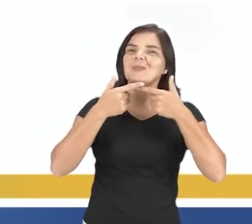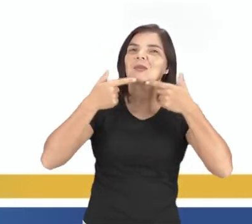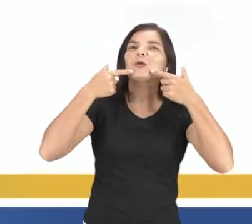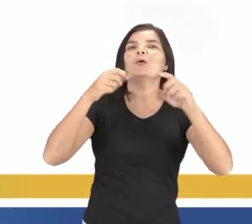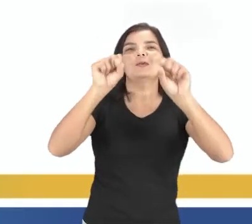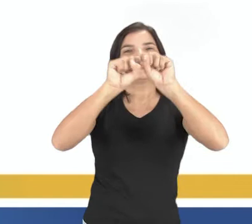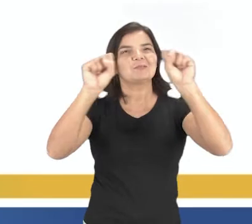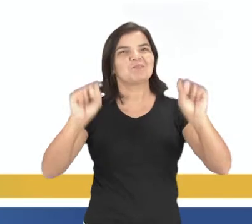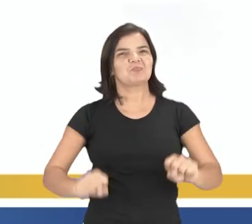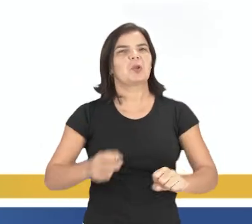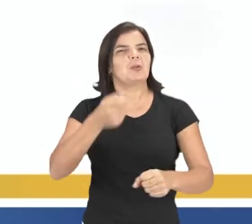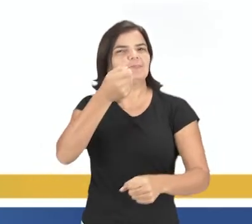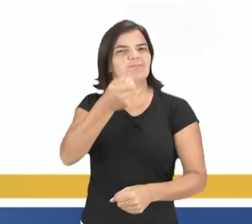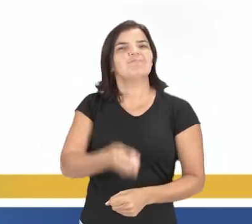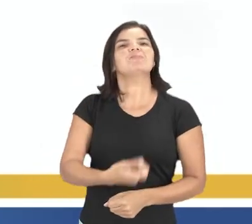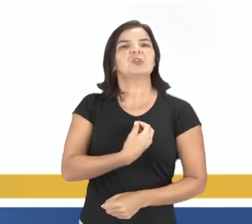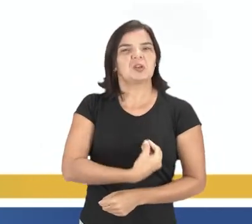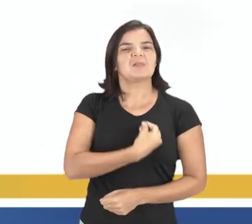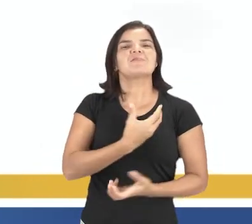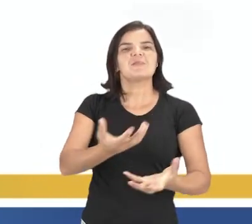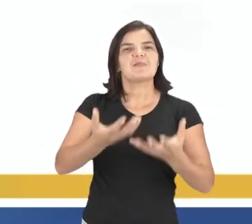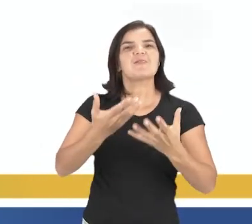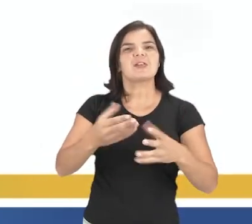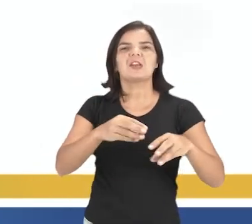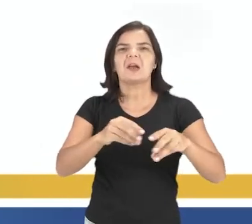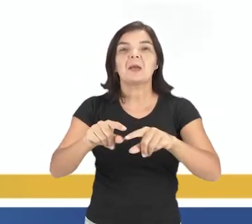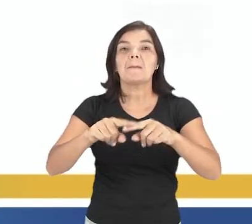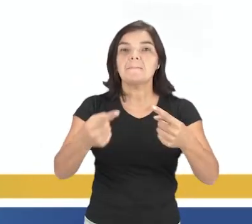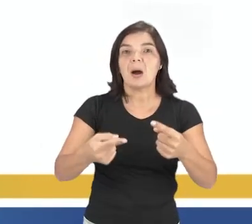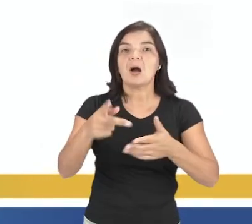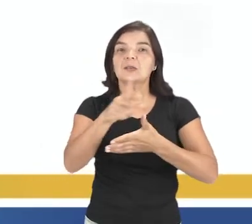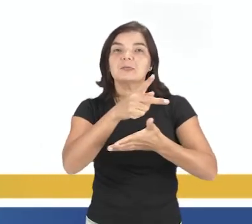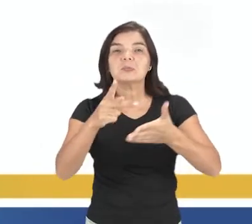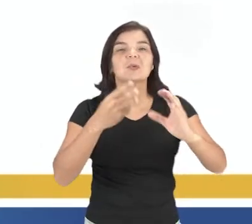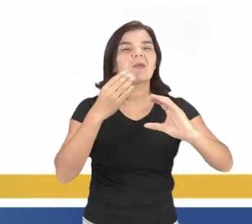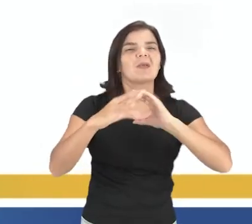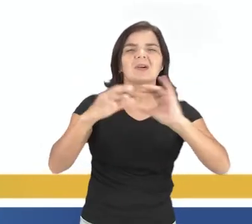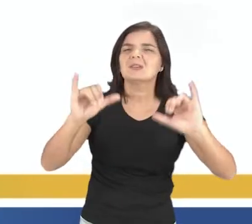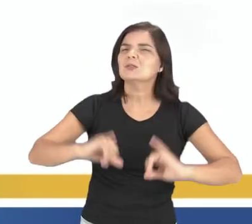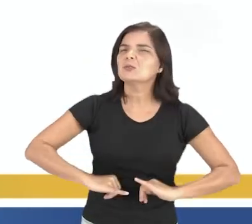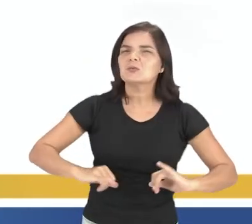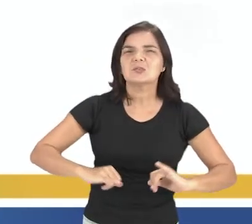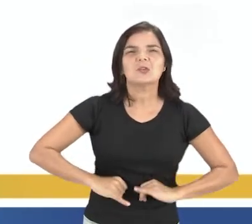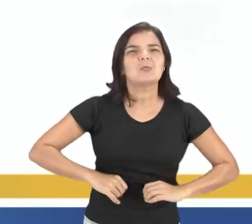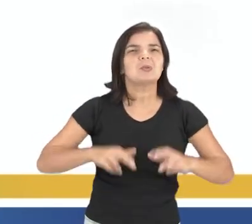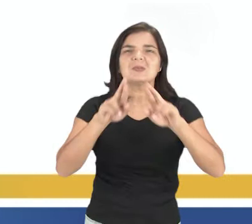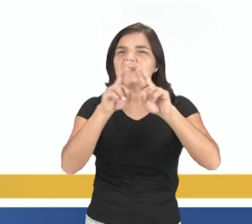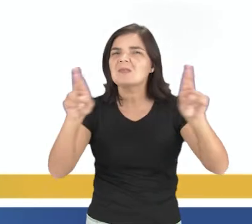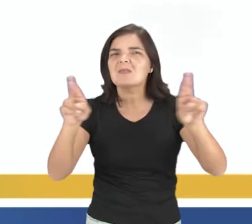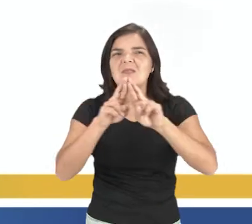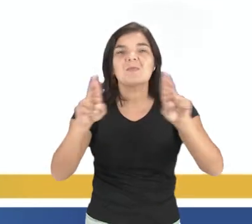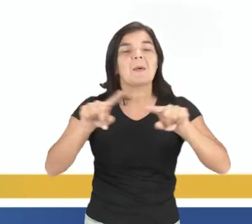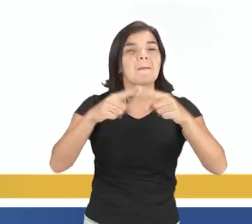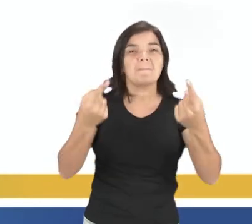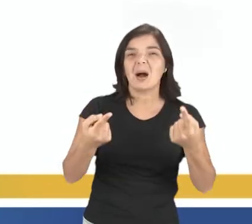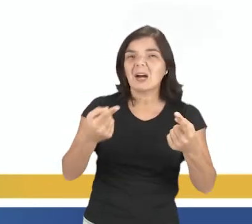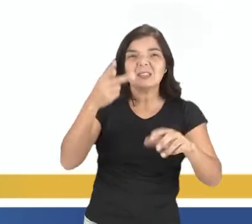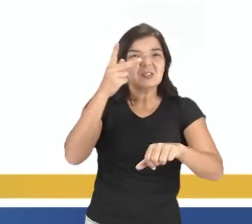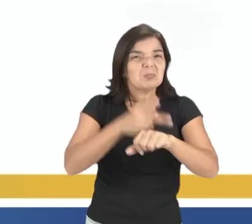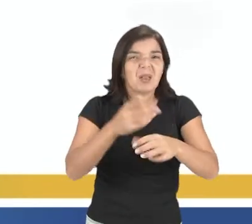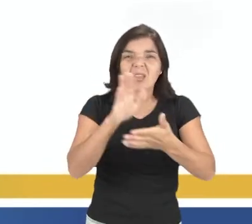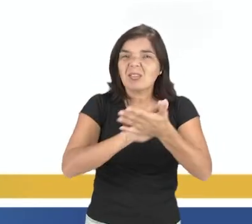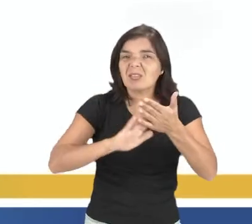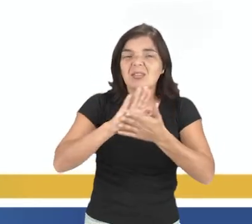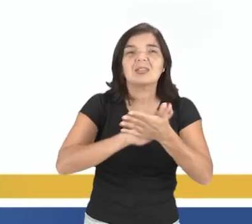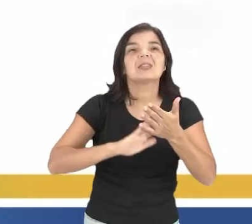sistema. Rocha, onde a vida queria grão de areia. O poeta canta sua dor, rima a dor alheia. E sem deixar pedra